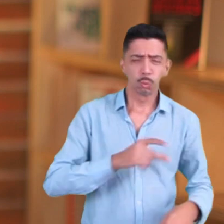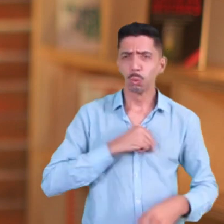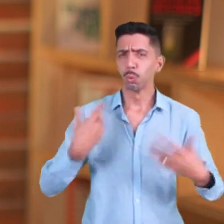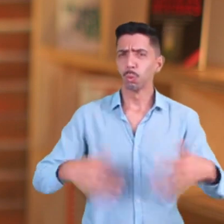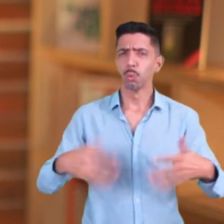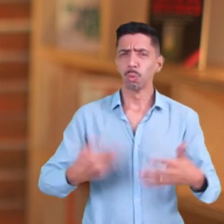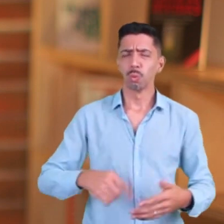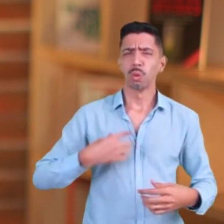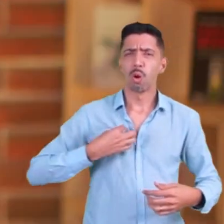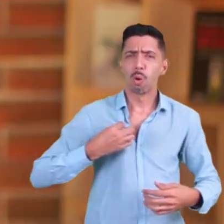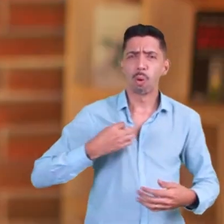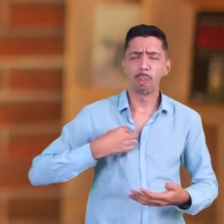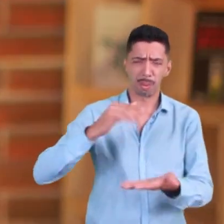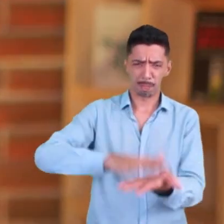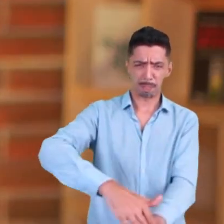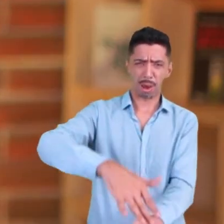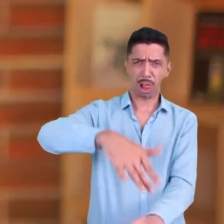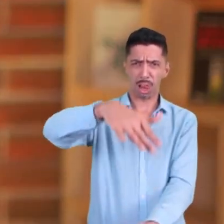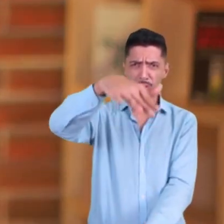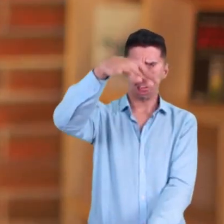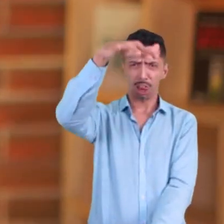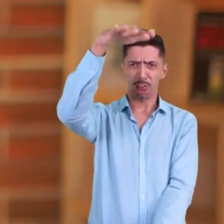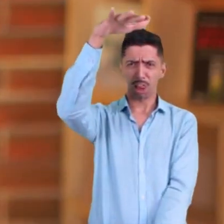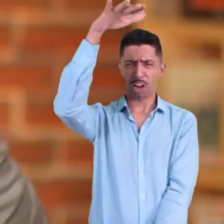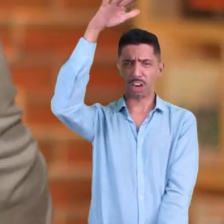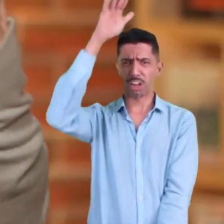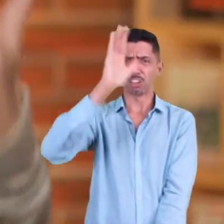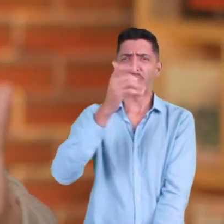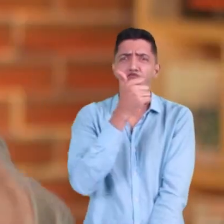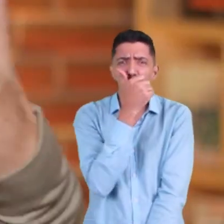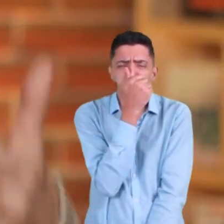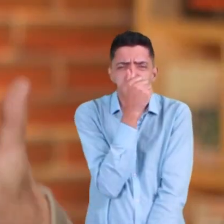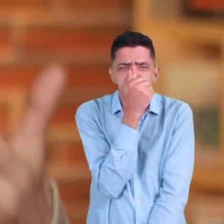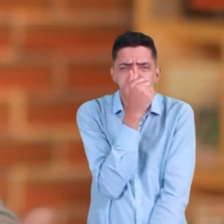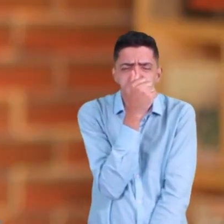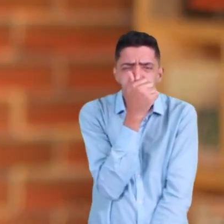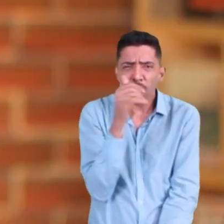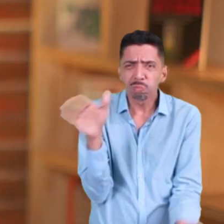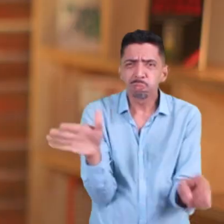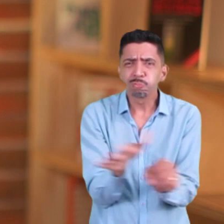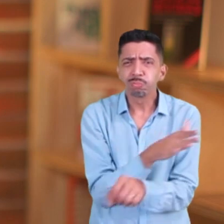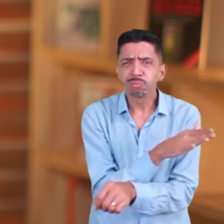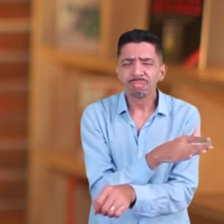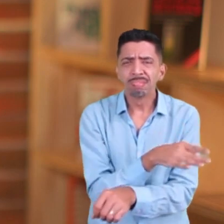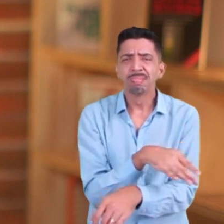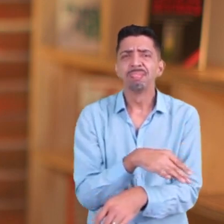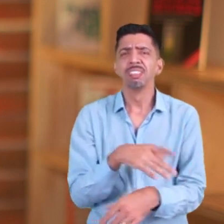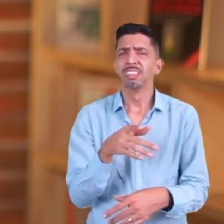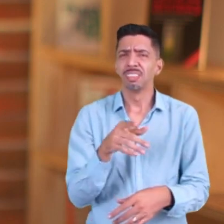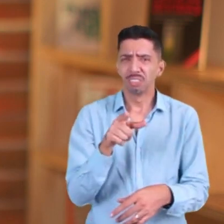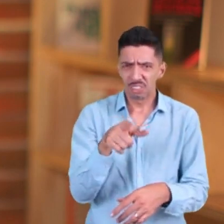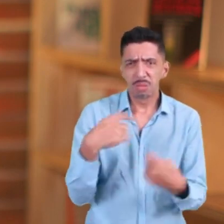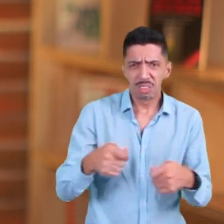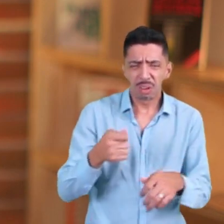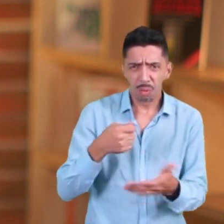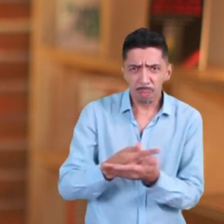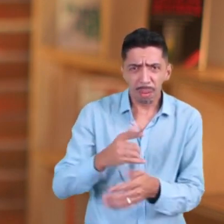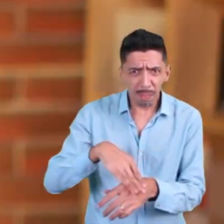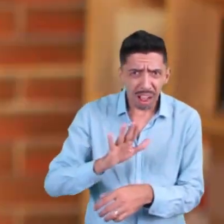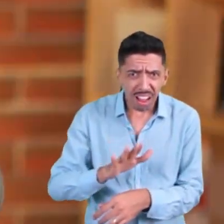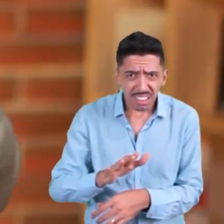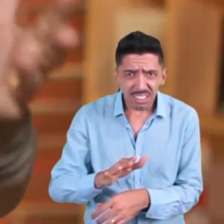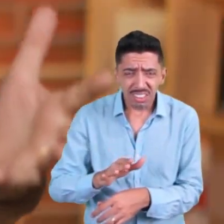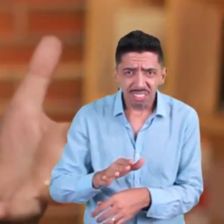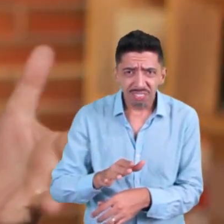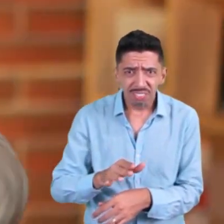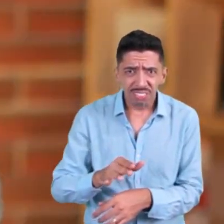colocar mais roupa lá. Será que nós precisamos em casa comprar mais roupas? E se comprar, por que não então doar?